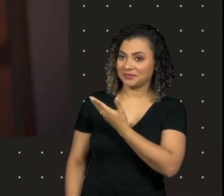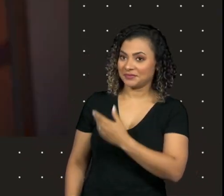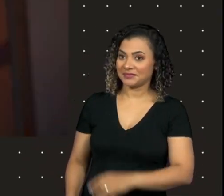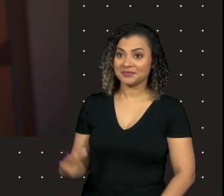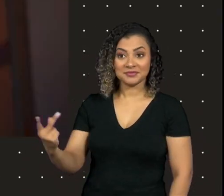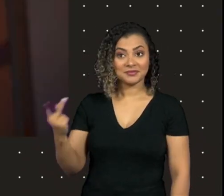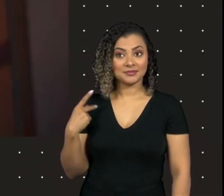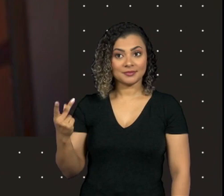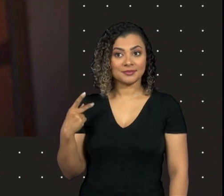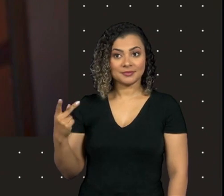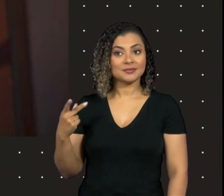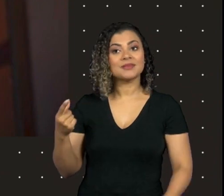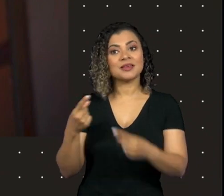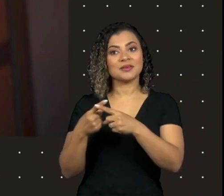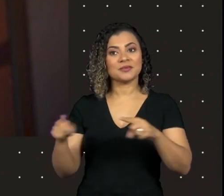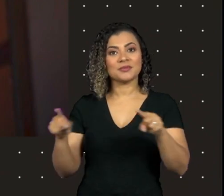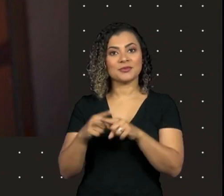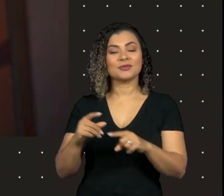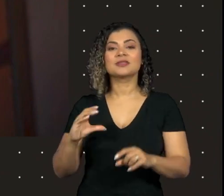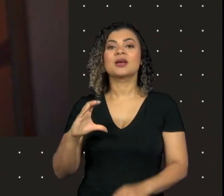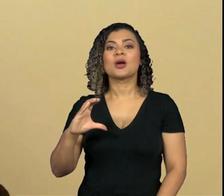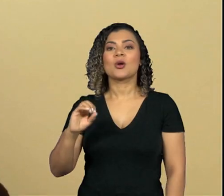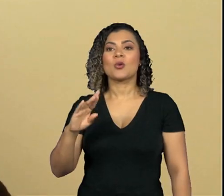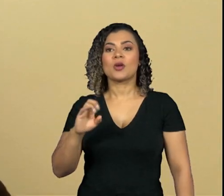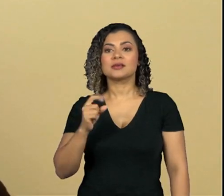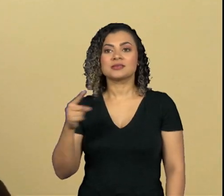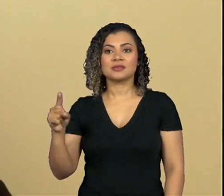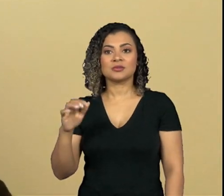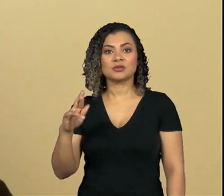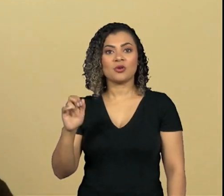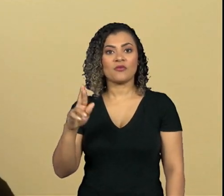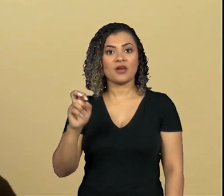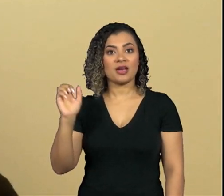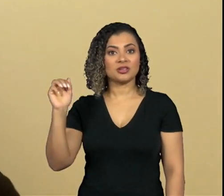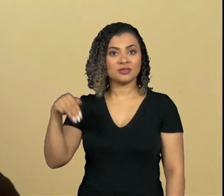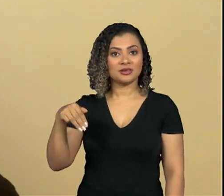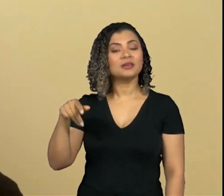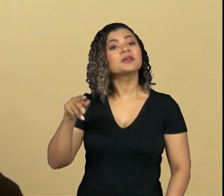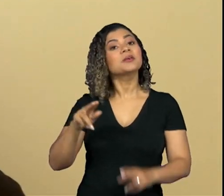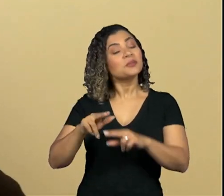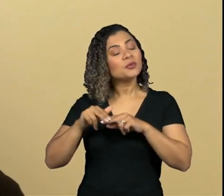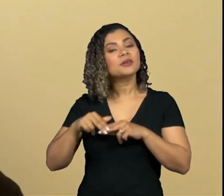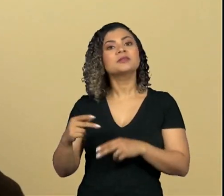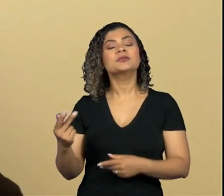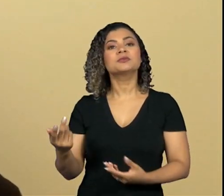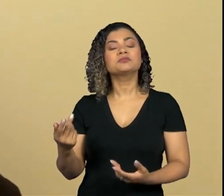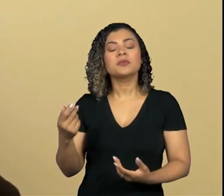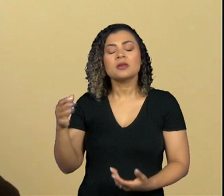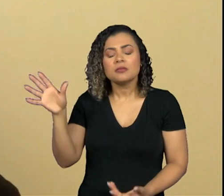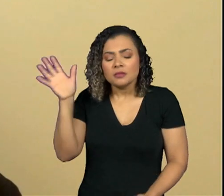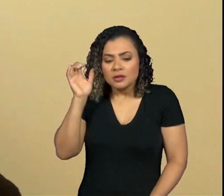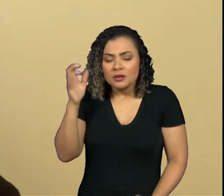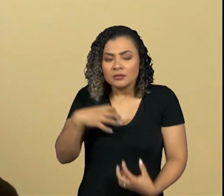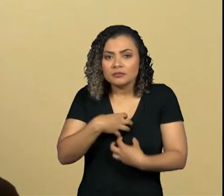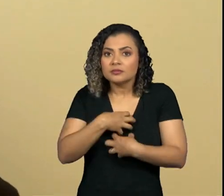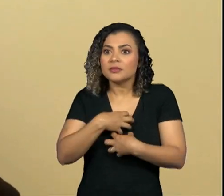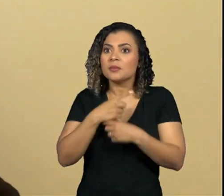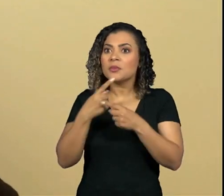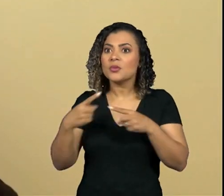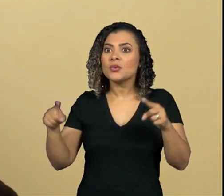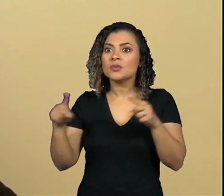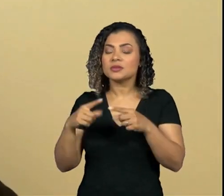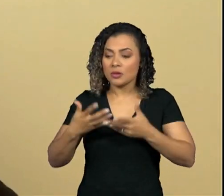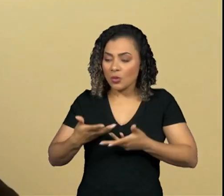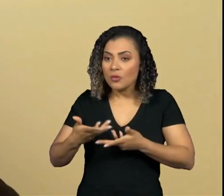fizéssemos o clipe da música Coração Selvagem, do Belchior. E ao ouvir essa música e receber